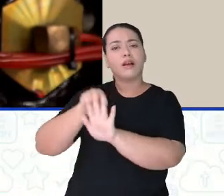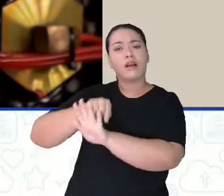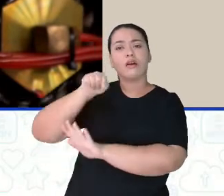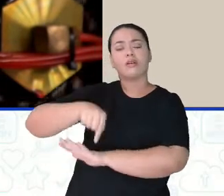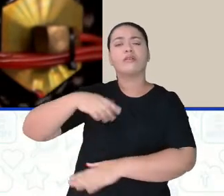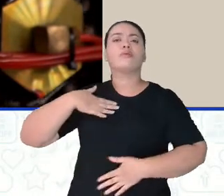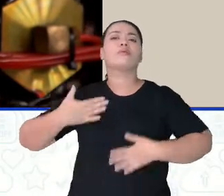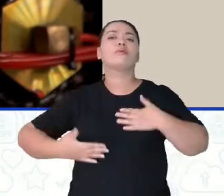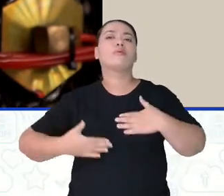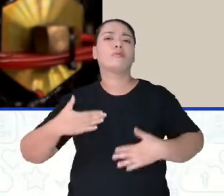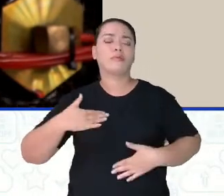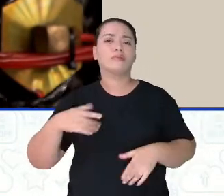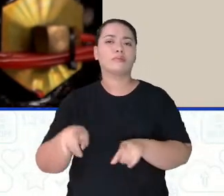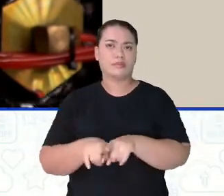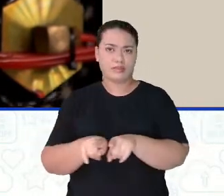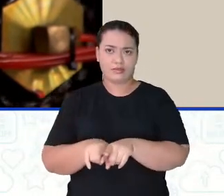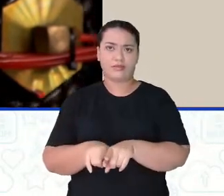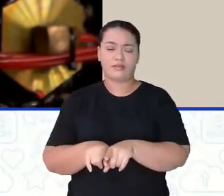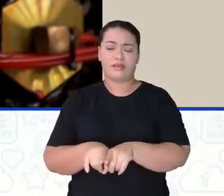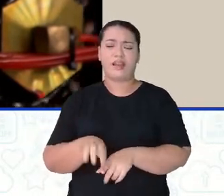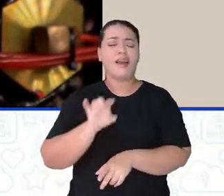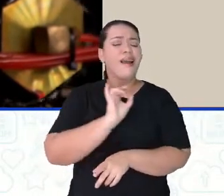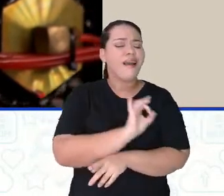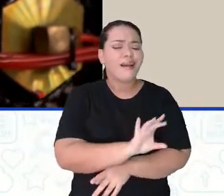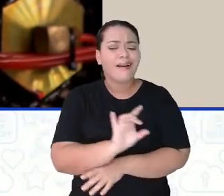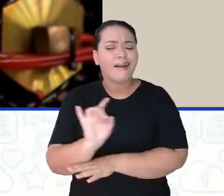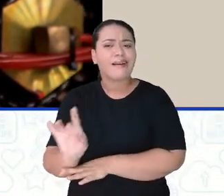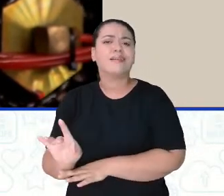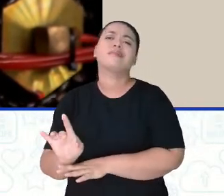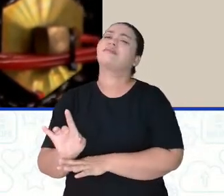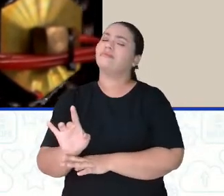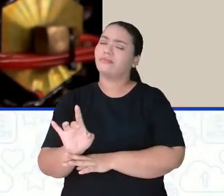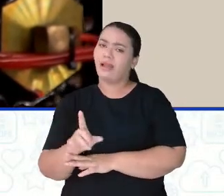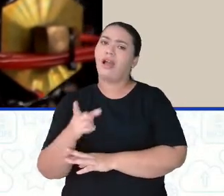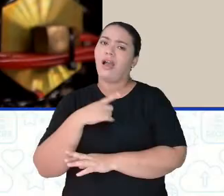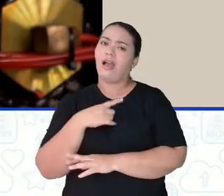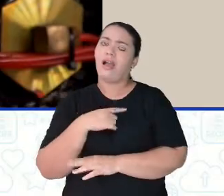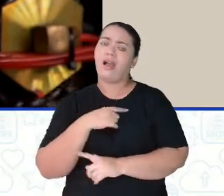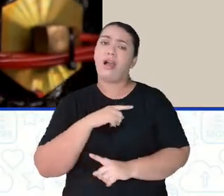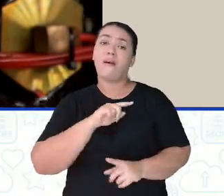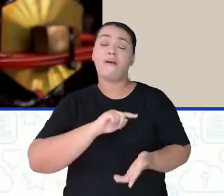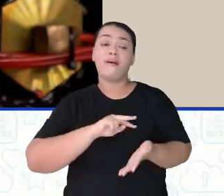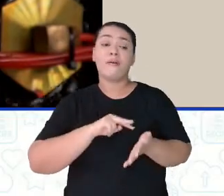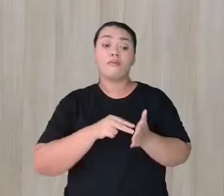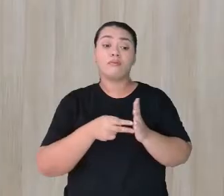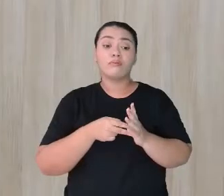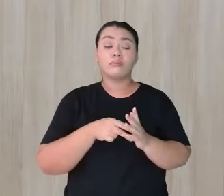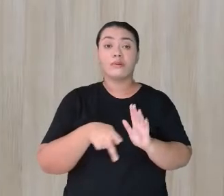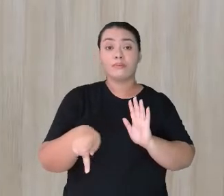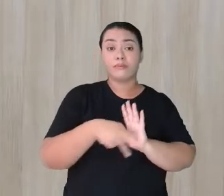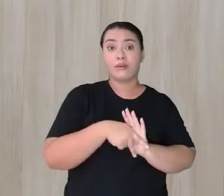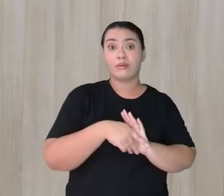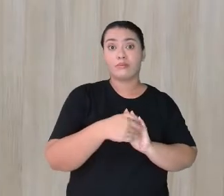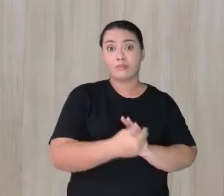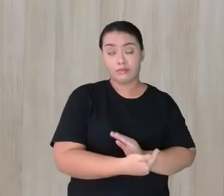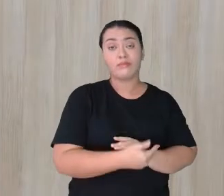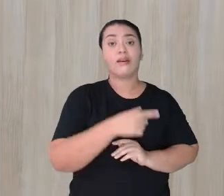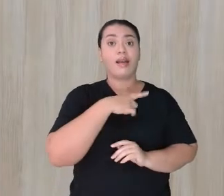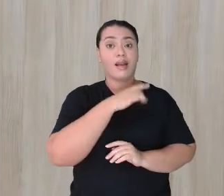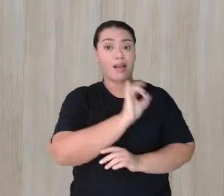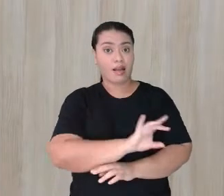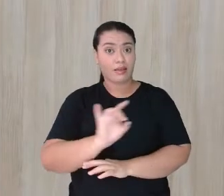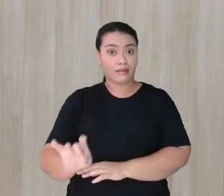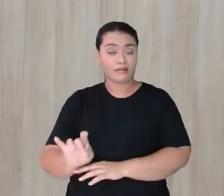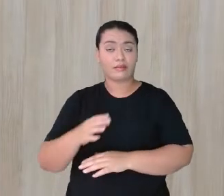não é? Cada peça tem a sua função, cada peça, mínima que seja, ela tem a sua importância para